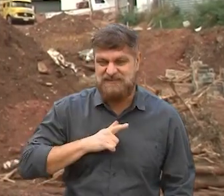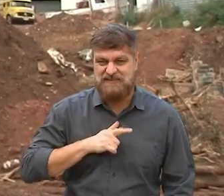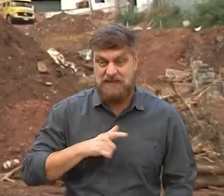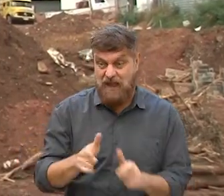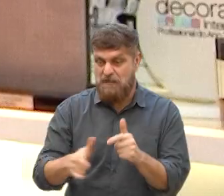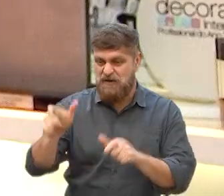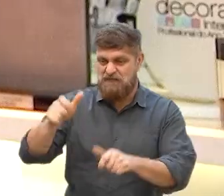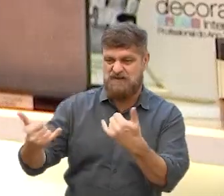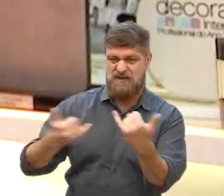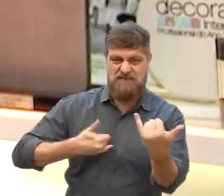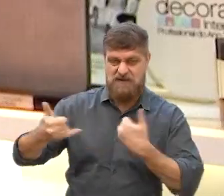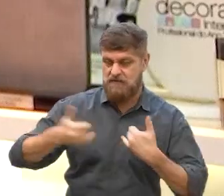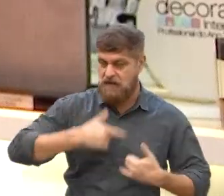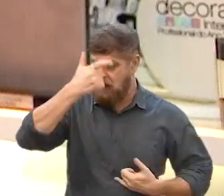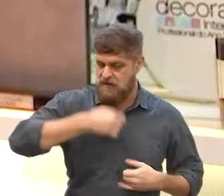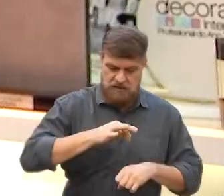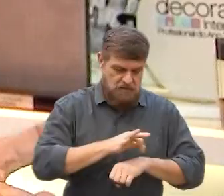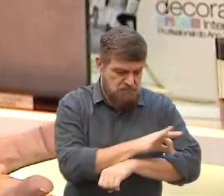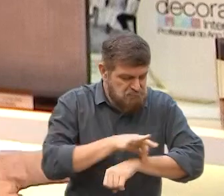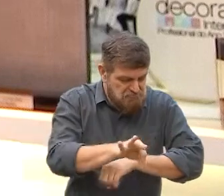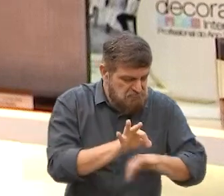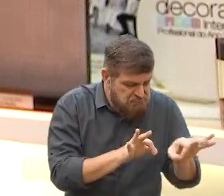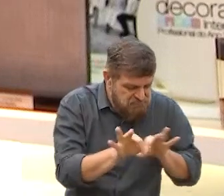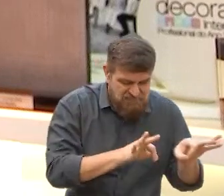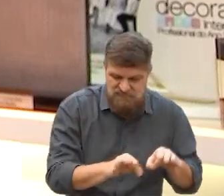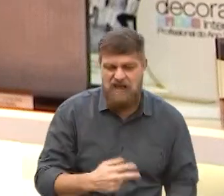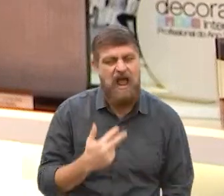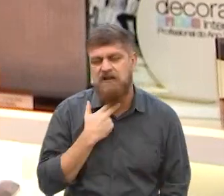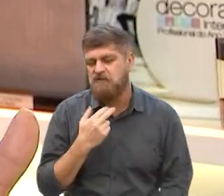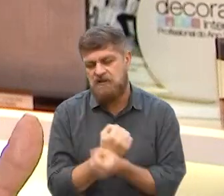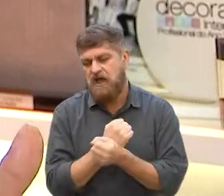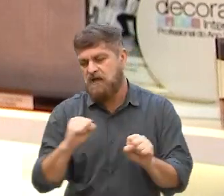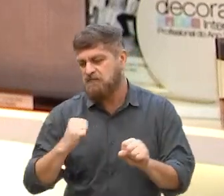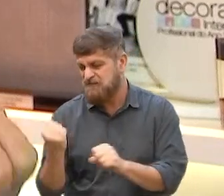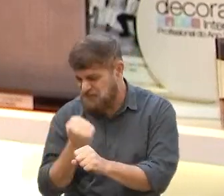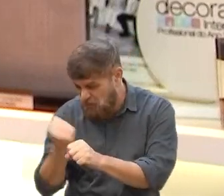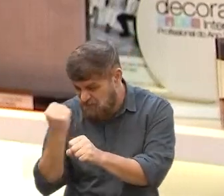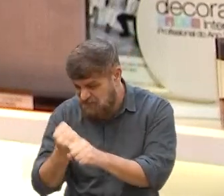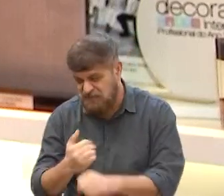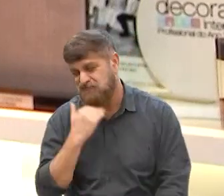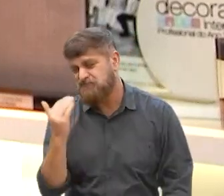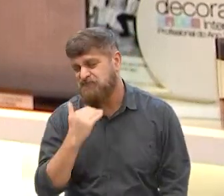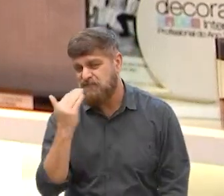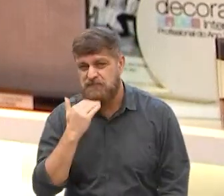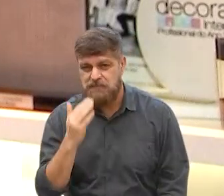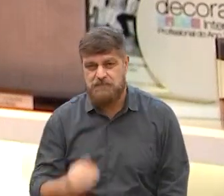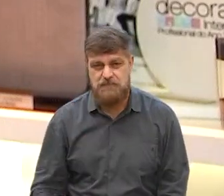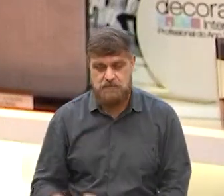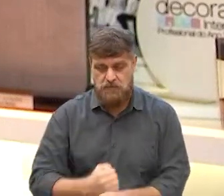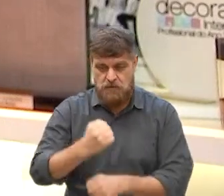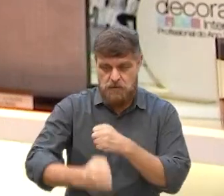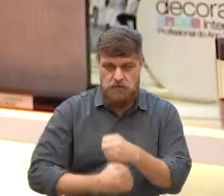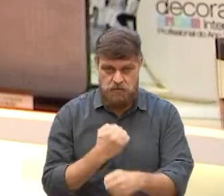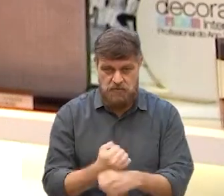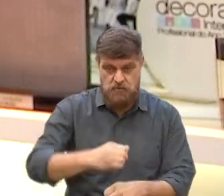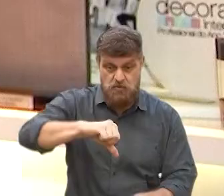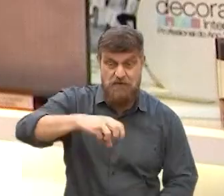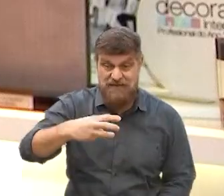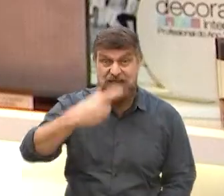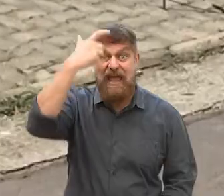que todo dia a sua mãe procura preparar vocês para um dia receber esse legado? Ah, sem dúvida. Acredito